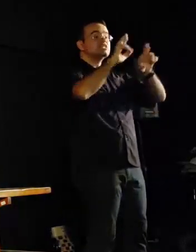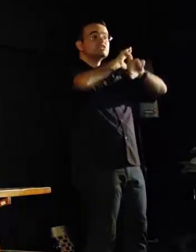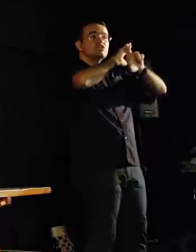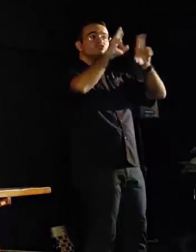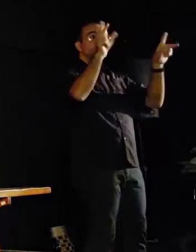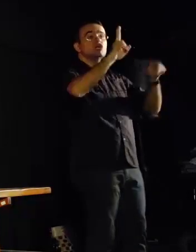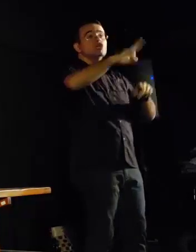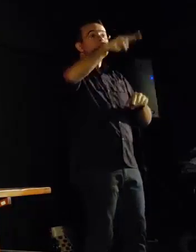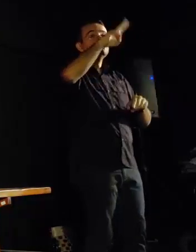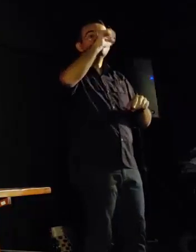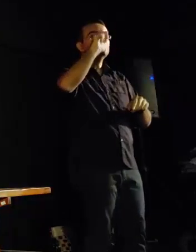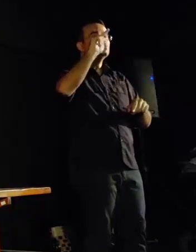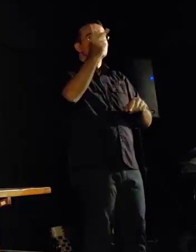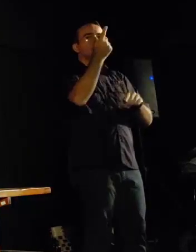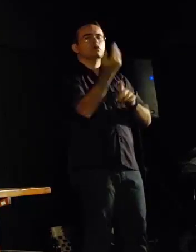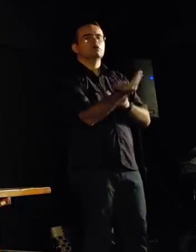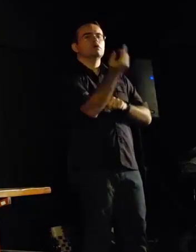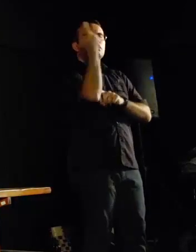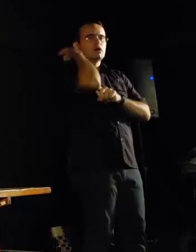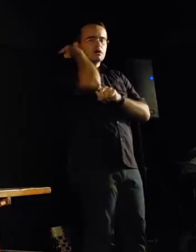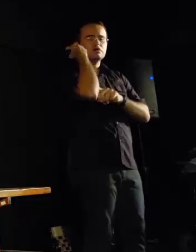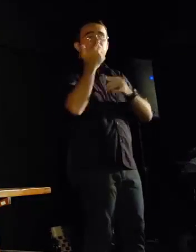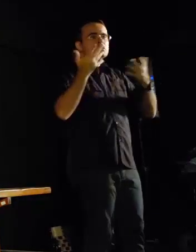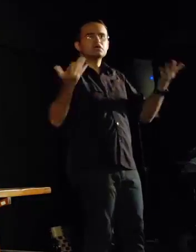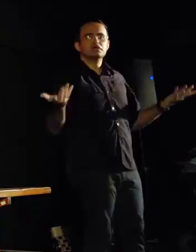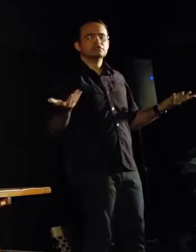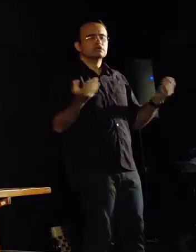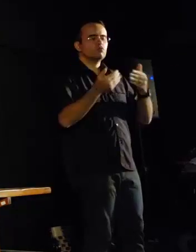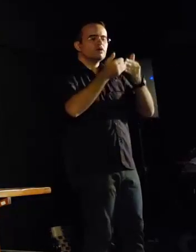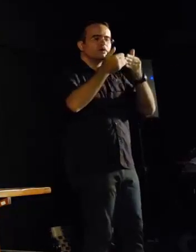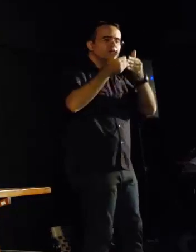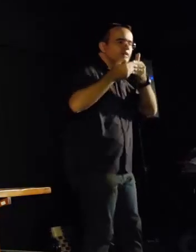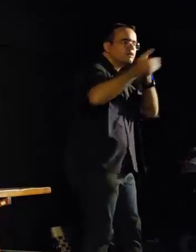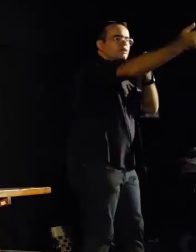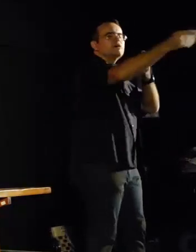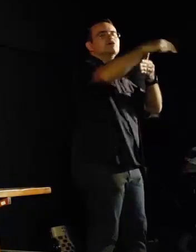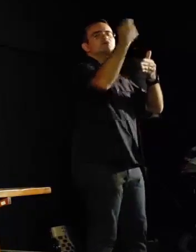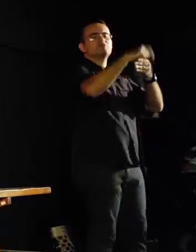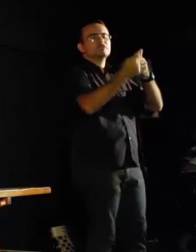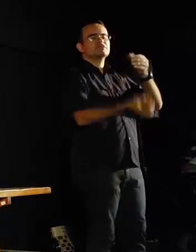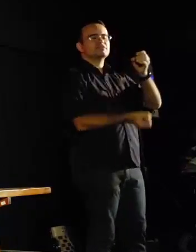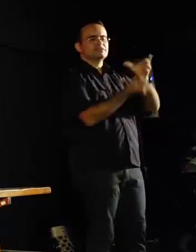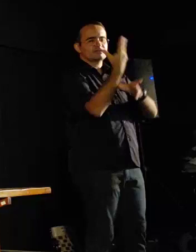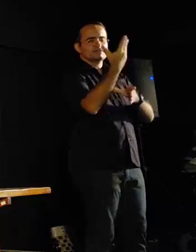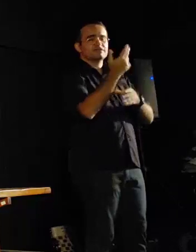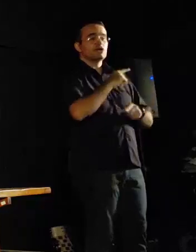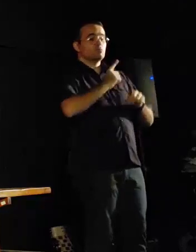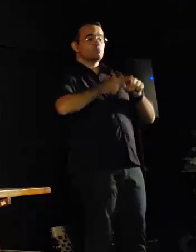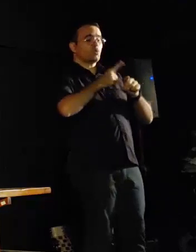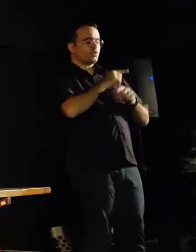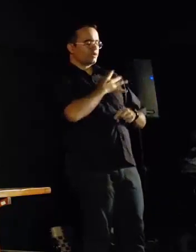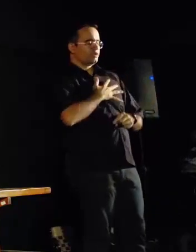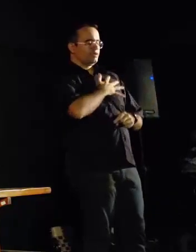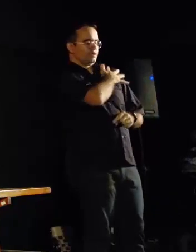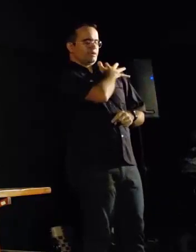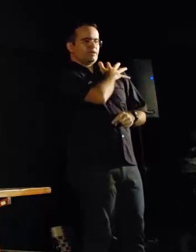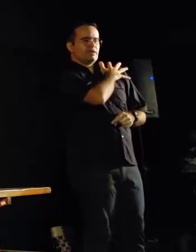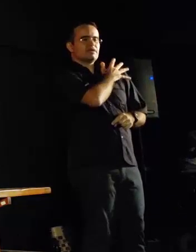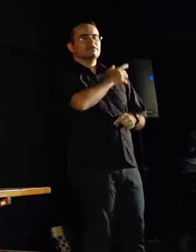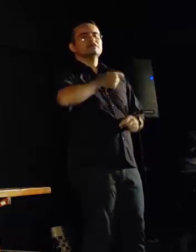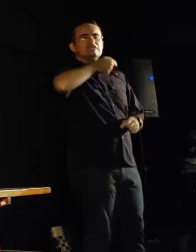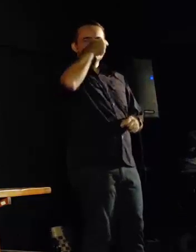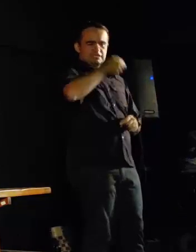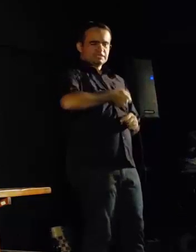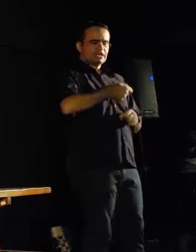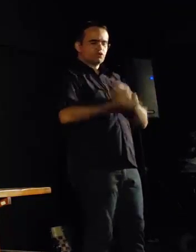inventá-la institucionalmente. Que as instituições que nós criamos depois da ditadura, elas fracassaram, elas deram